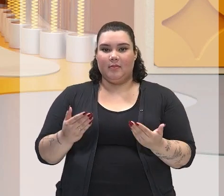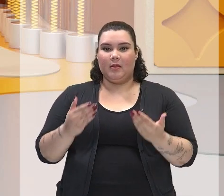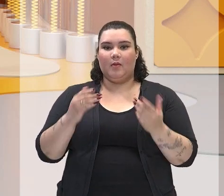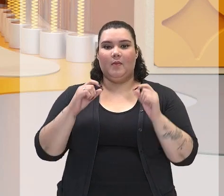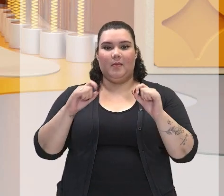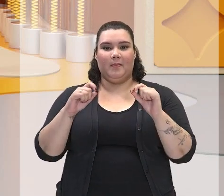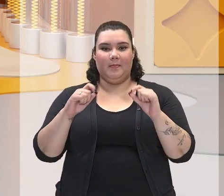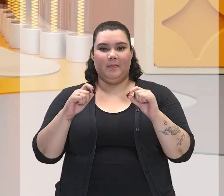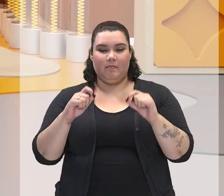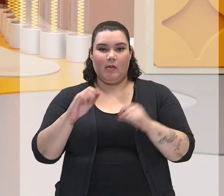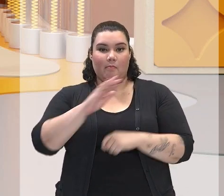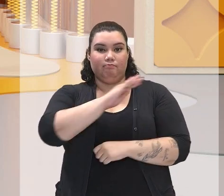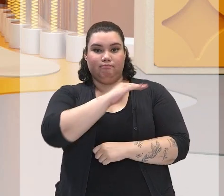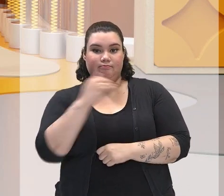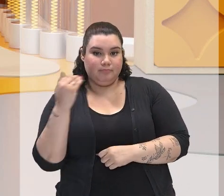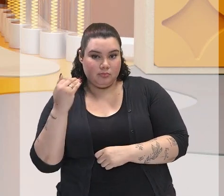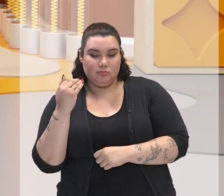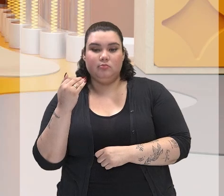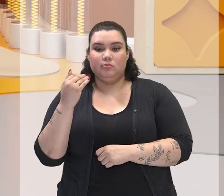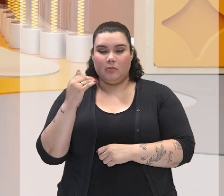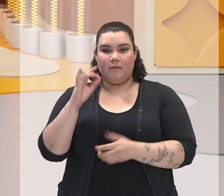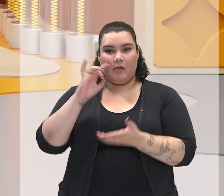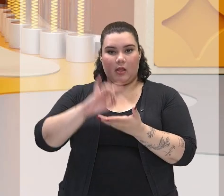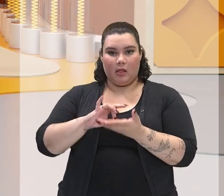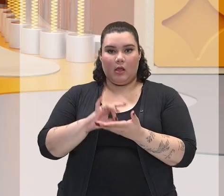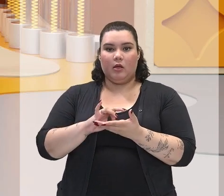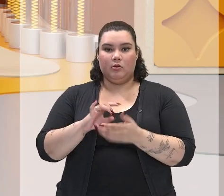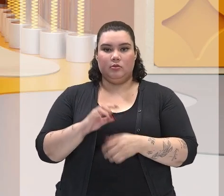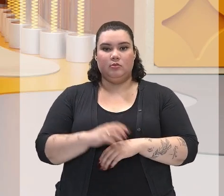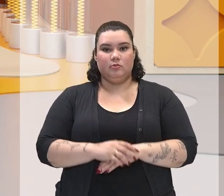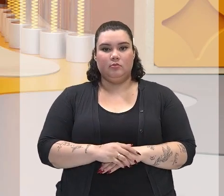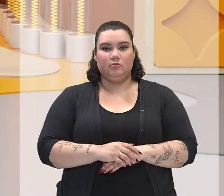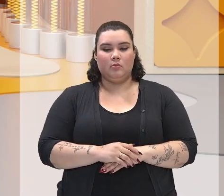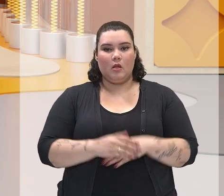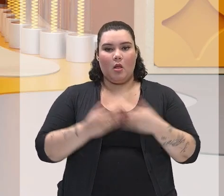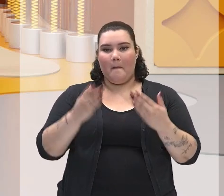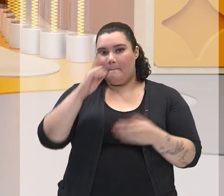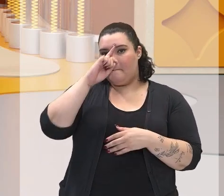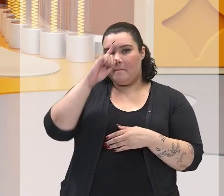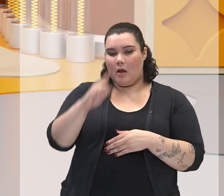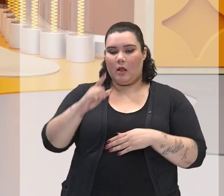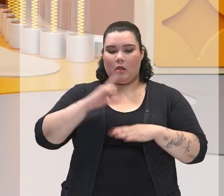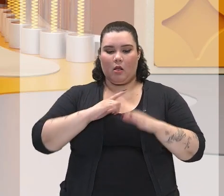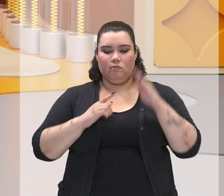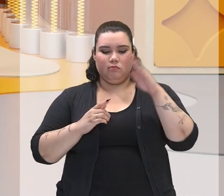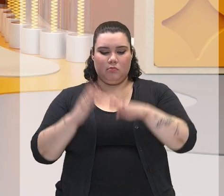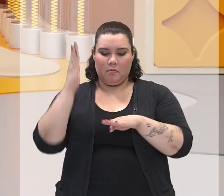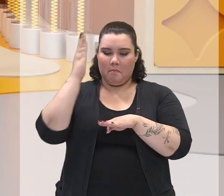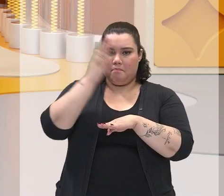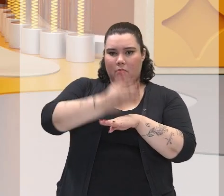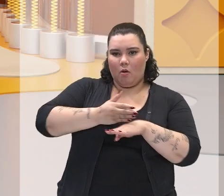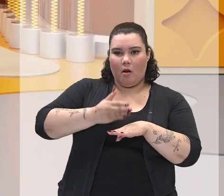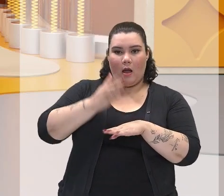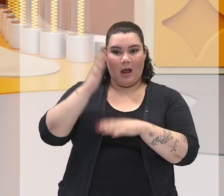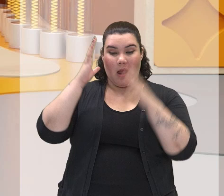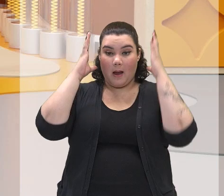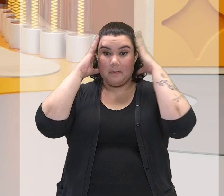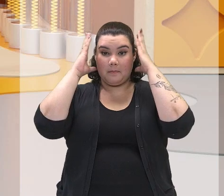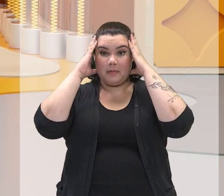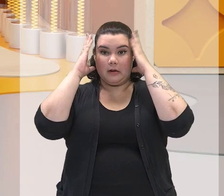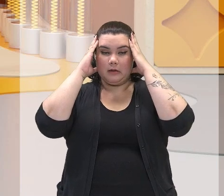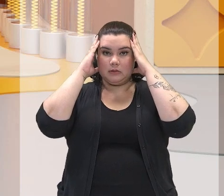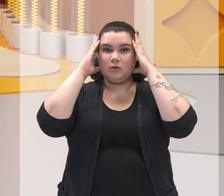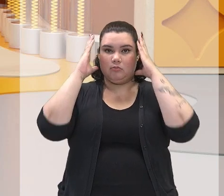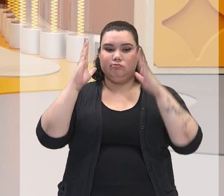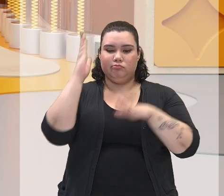sentido de força de linguagem de dizer que ele estava descontrolado, não. Literalmente, ele teve sua cabeça aí, ó, cortada fora.